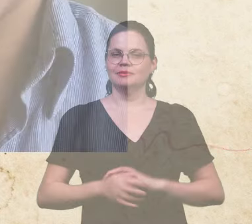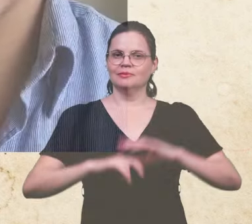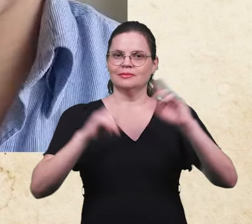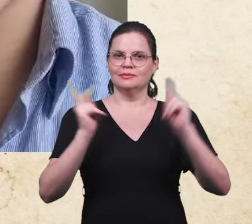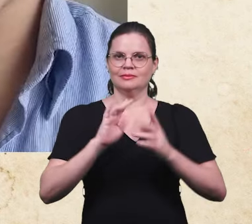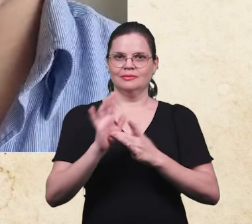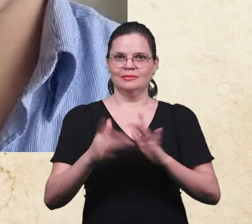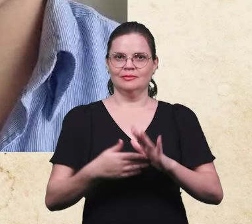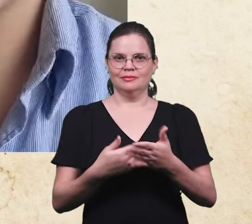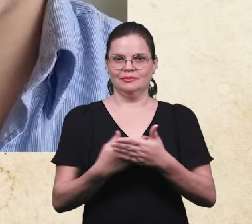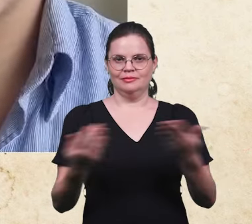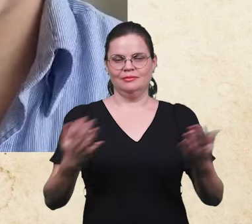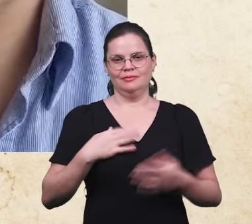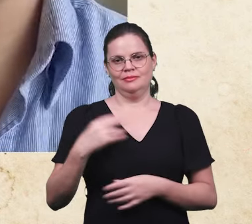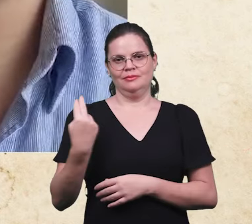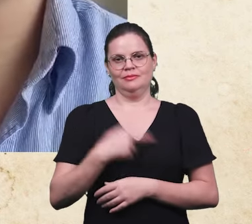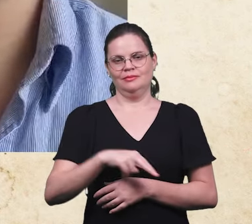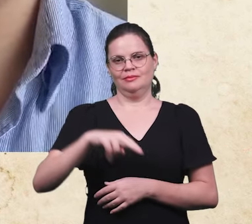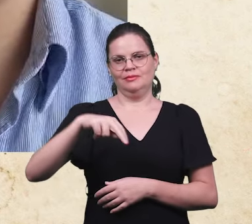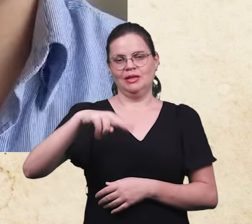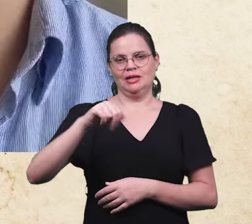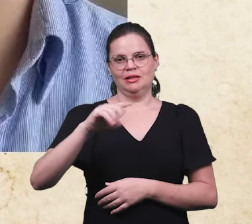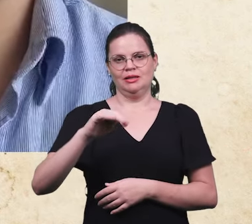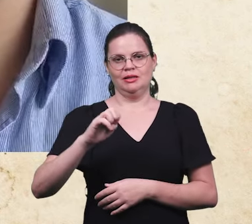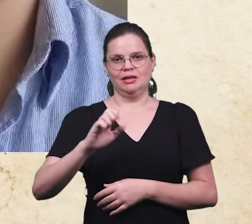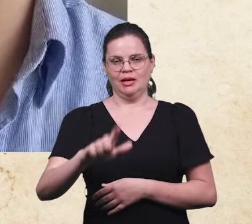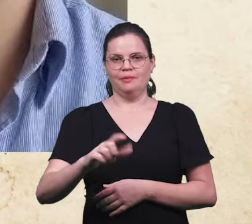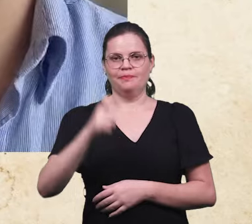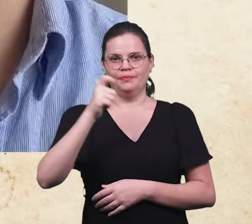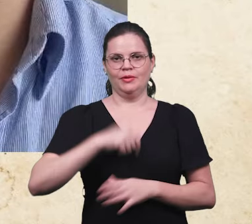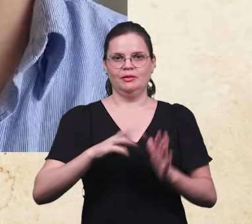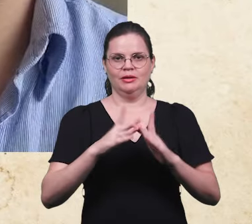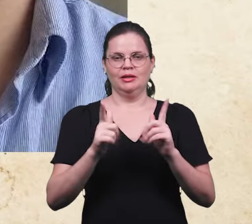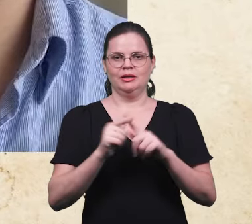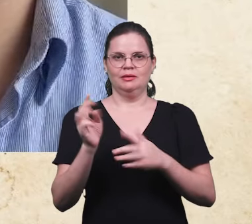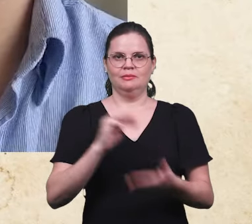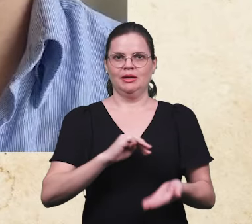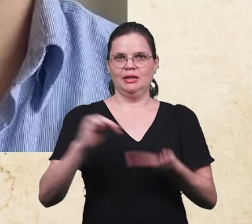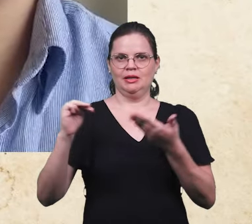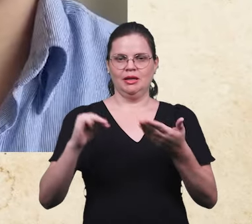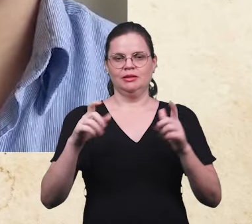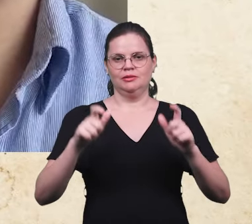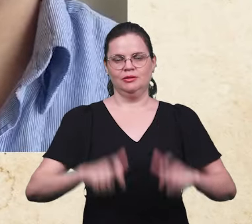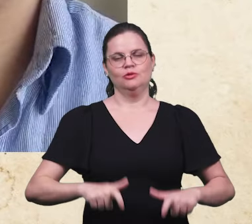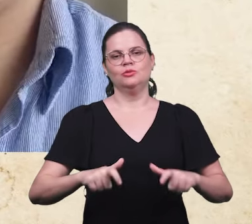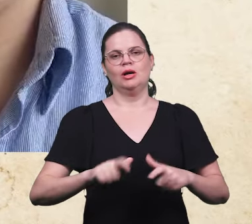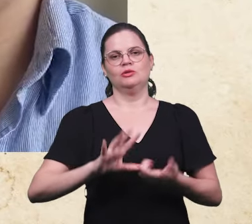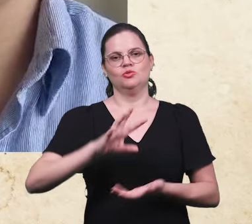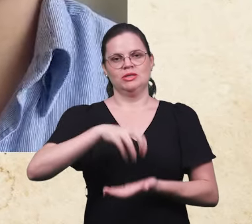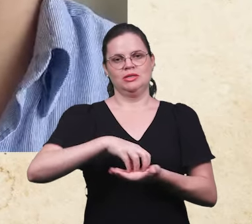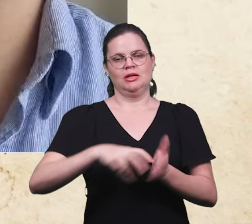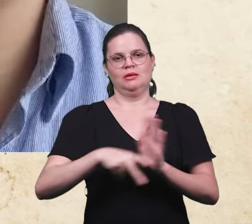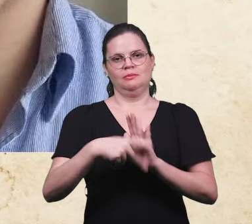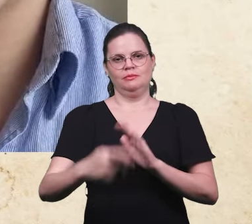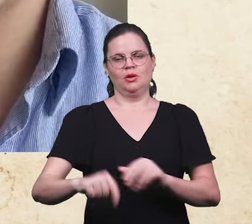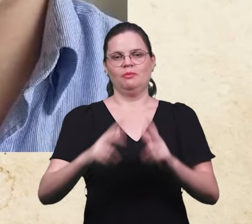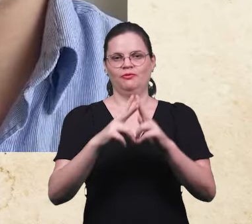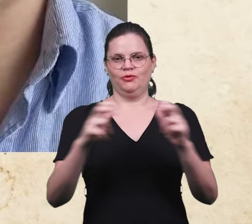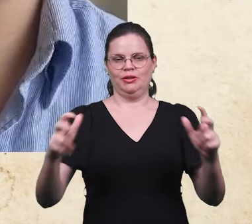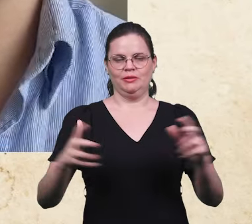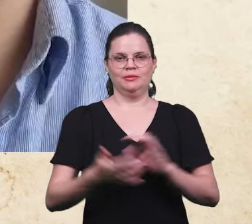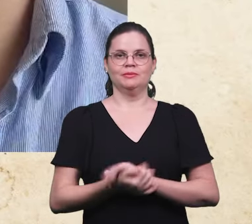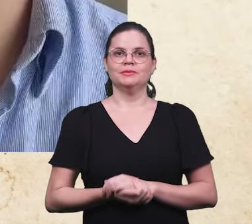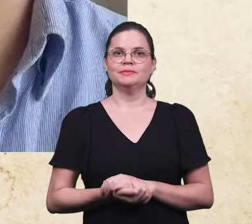Paz do Senhor, irmãos. Sou o jovem Natanael Lucas, congrego atualmente na Igreja Cristã Maranata do centro de Florianópolis, Santa